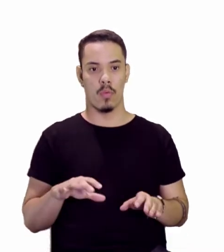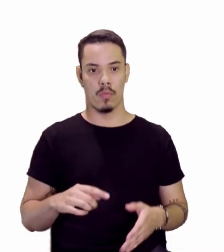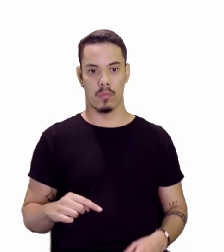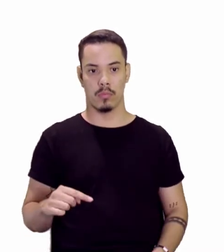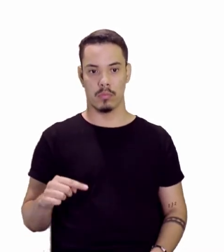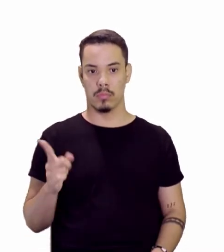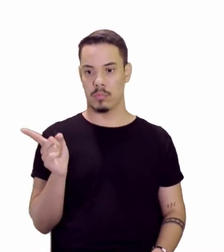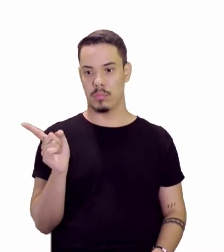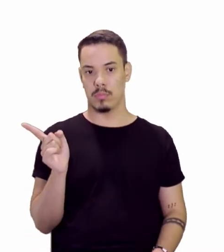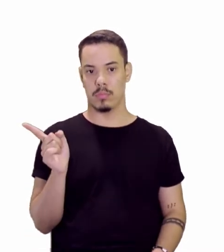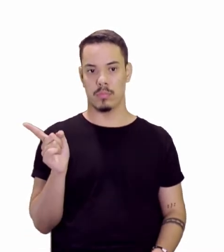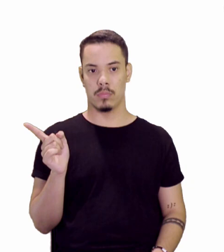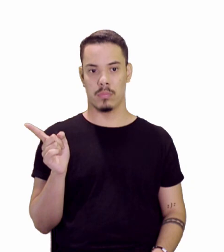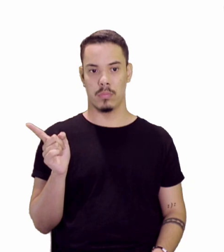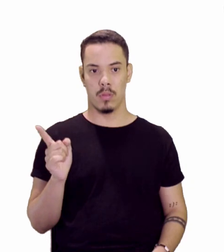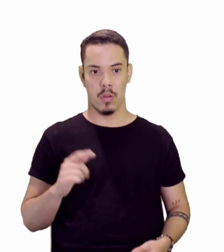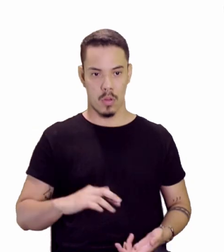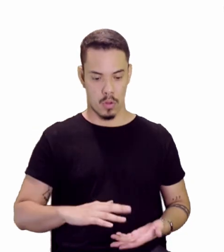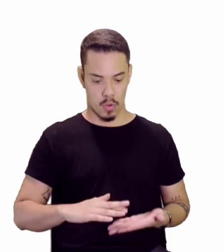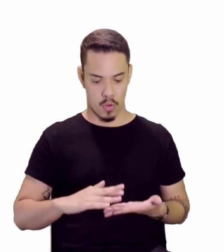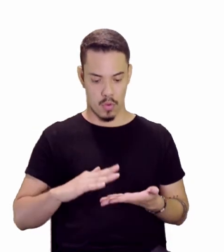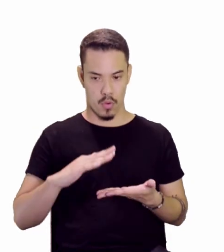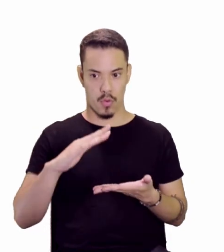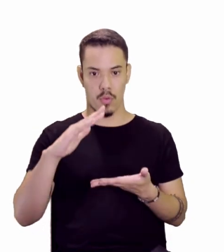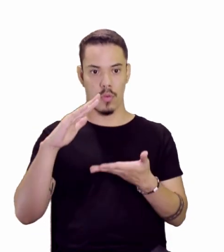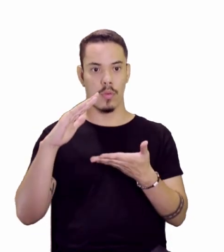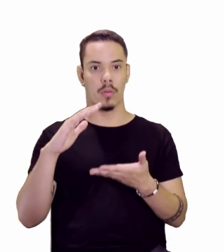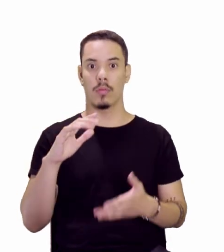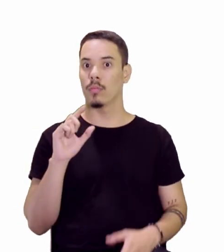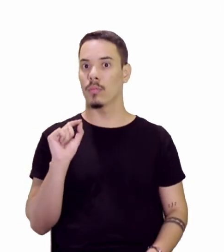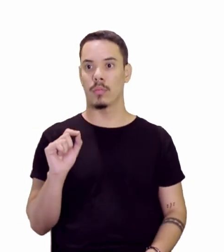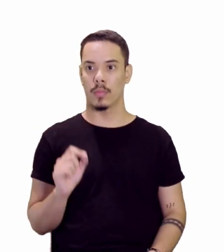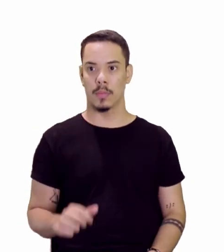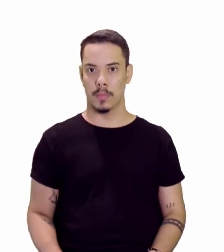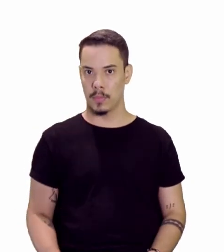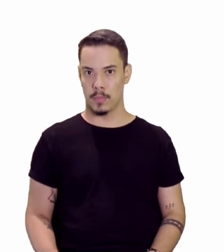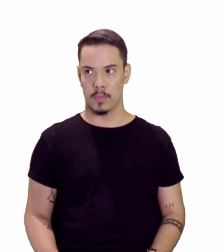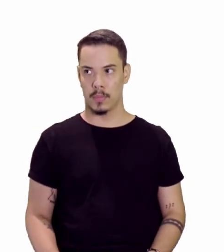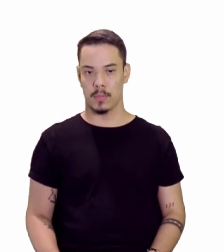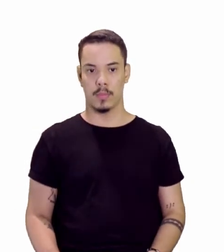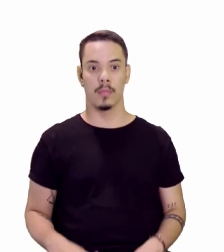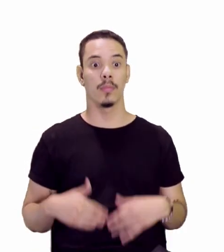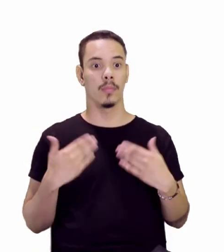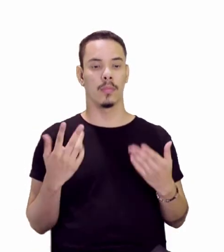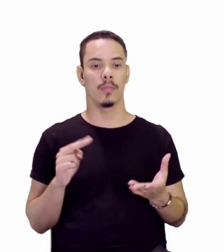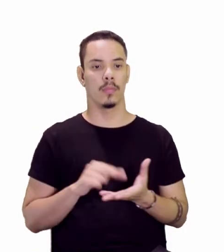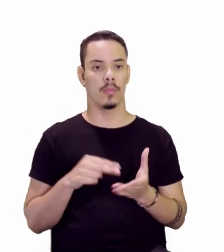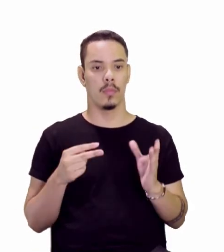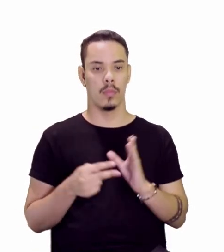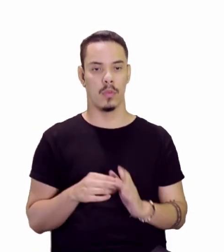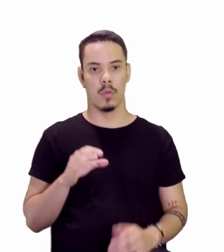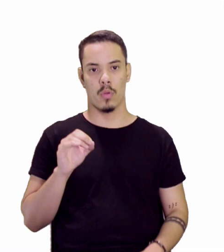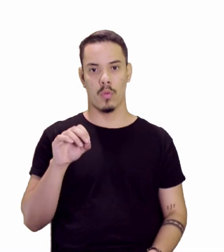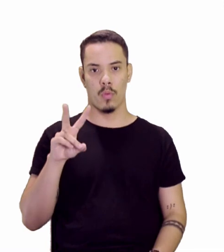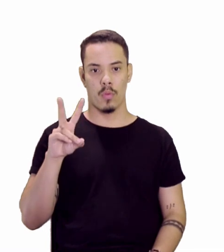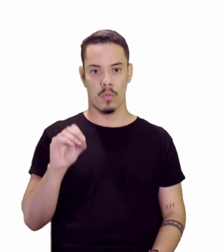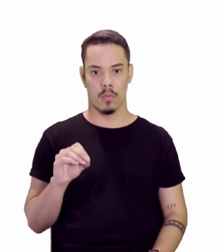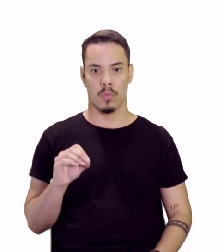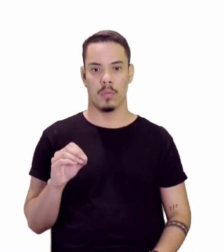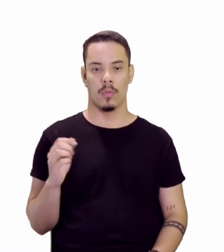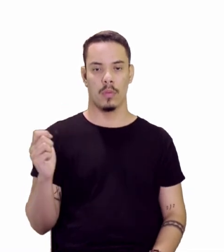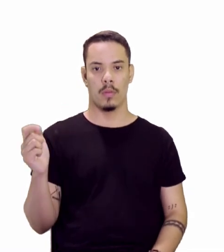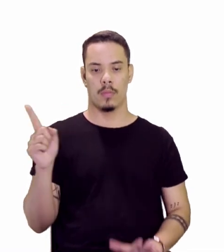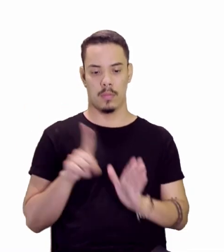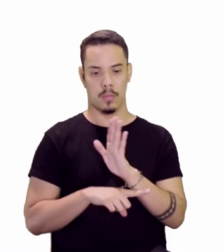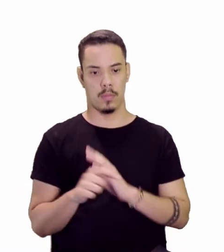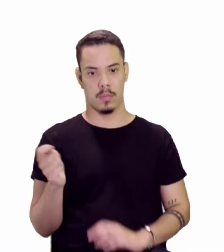ficar... Flutuando, viu? Olha lá. Olha aí. Ali, então, quer dizer que a densidade do ovo é menor que a